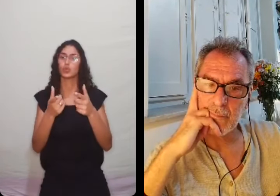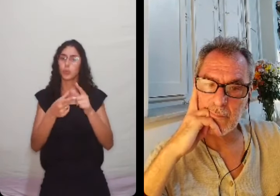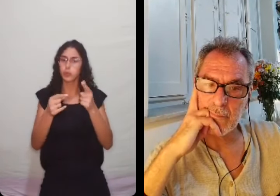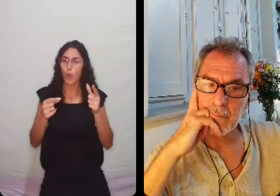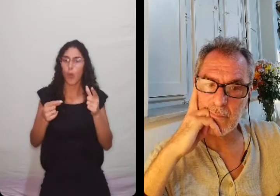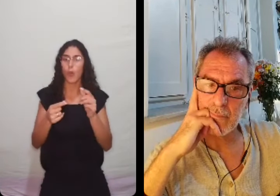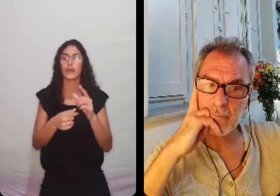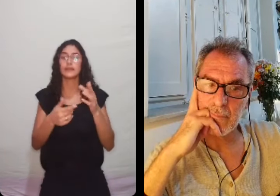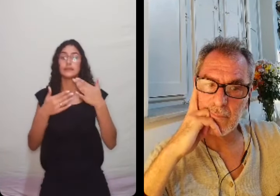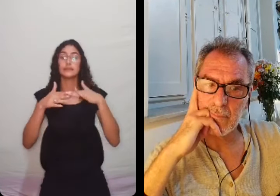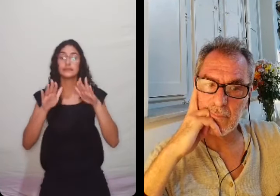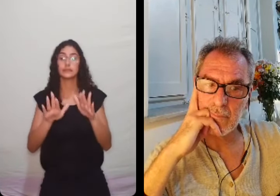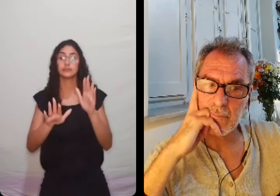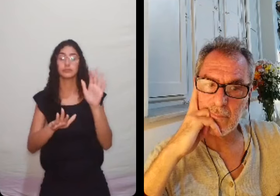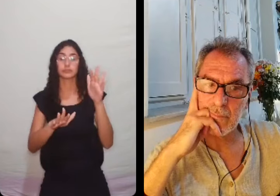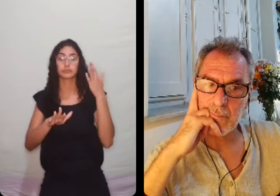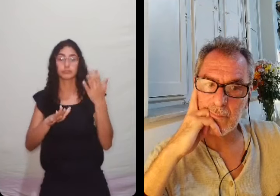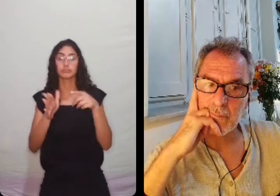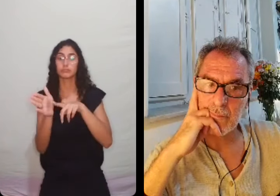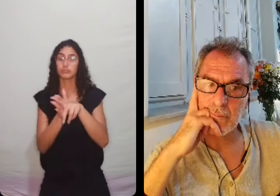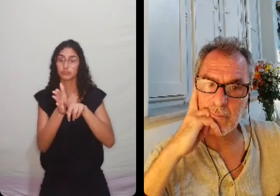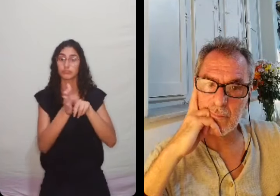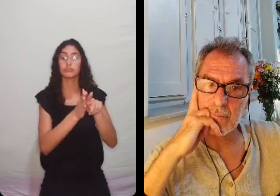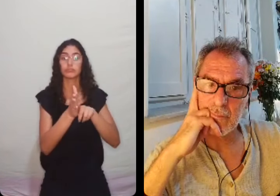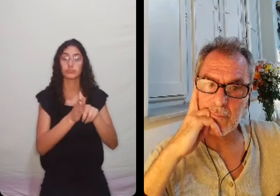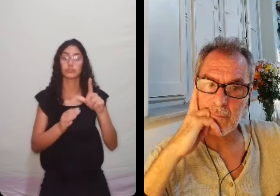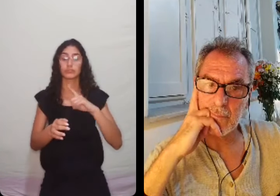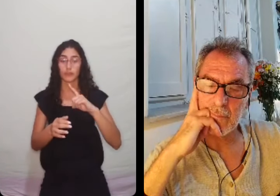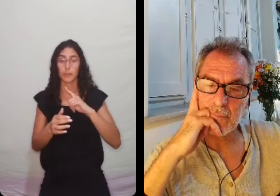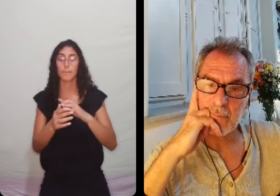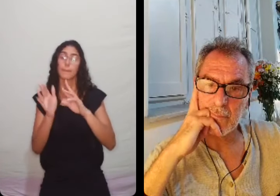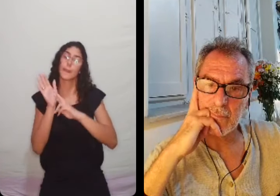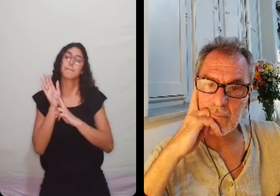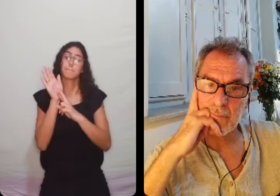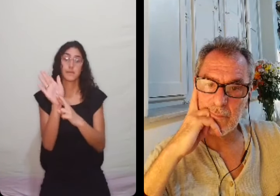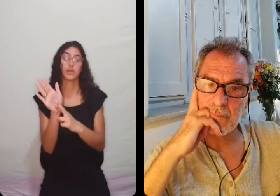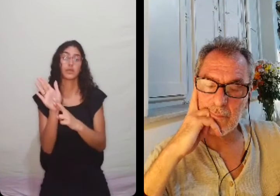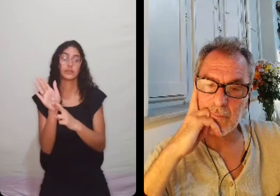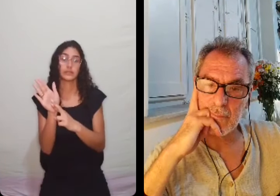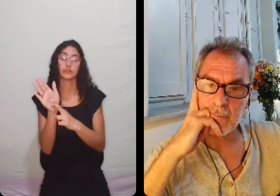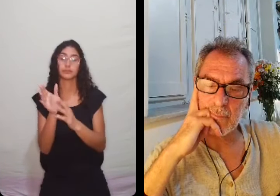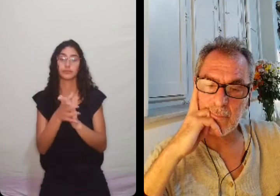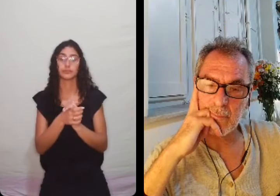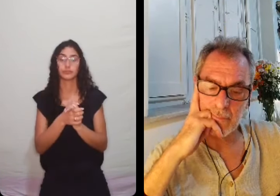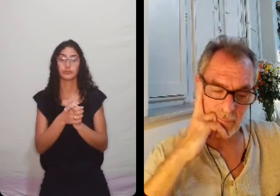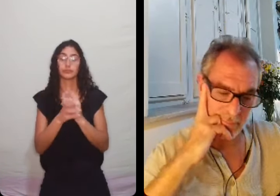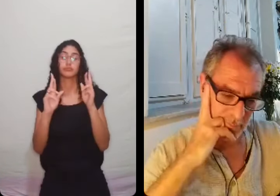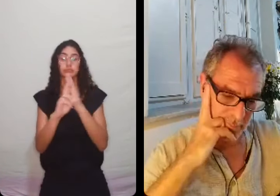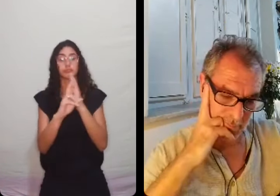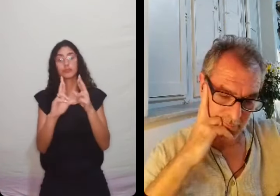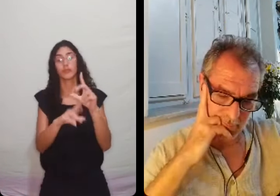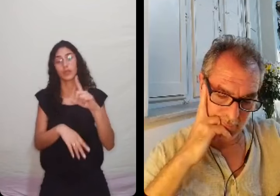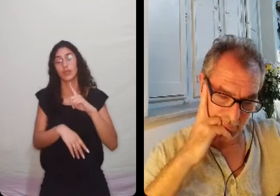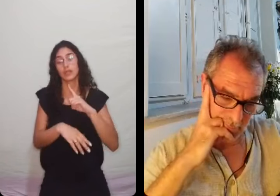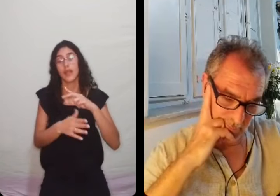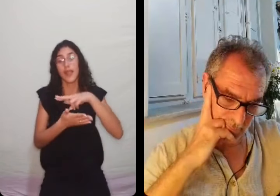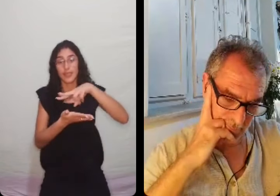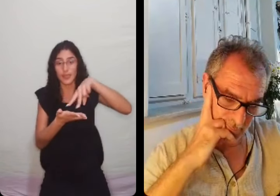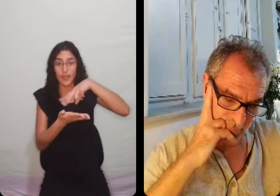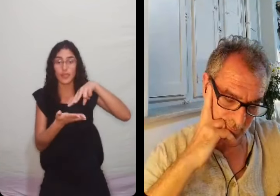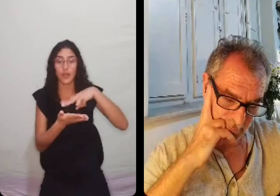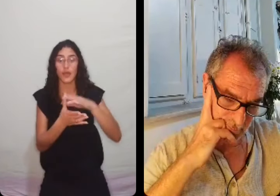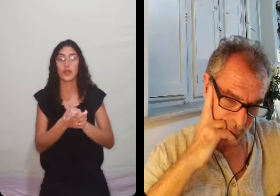Essa pesquisa aparece nessa relação estética da dança. Na cena.